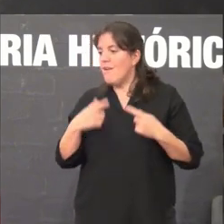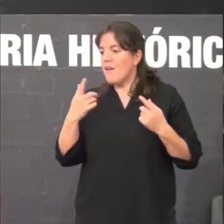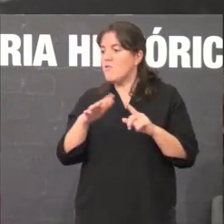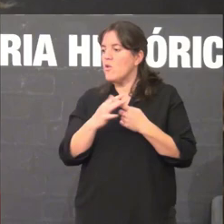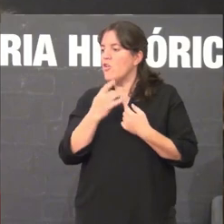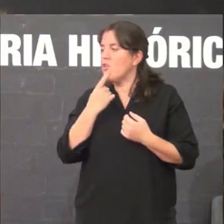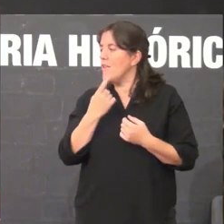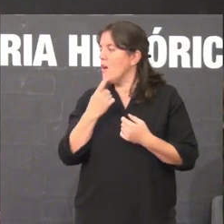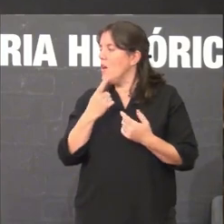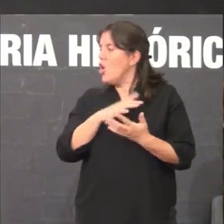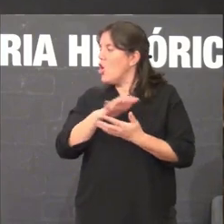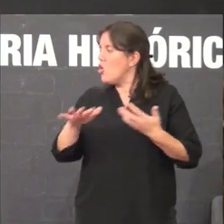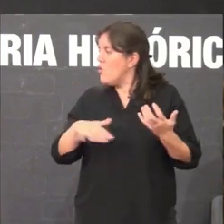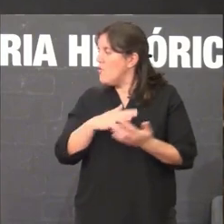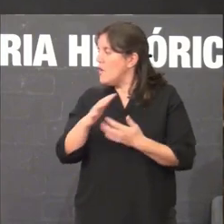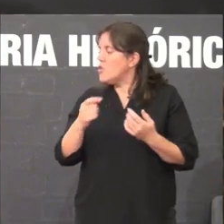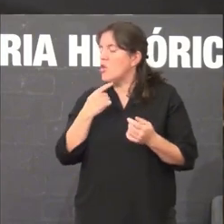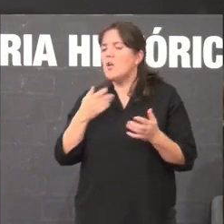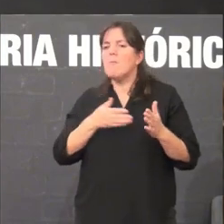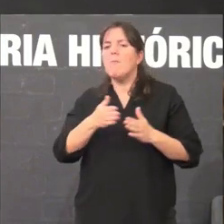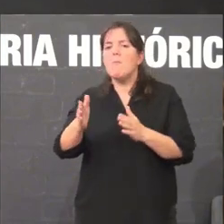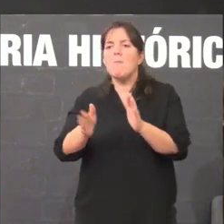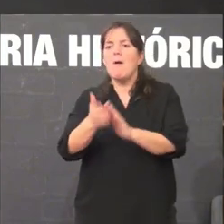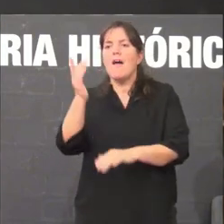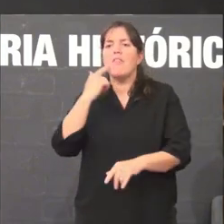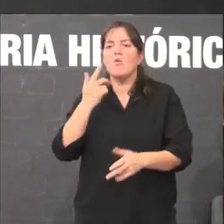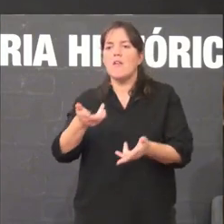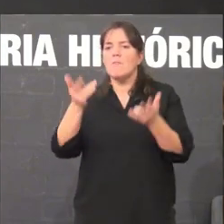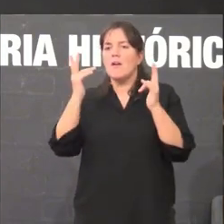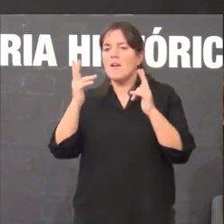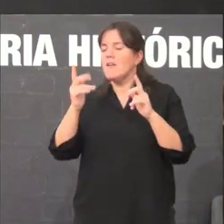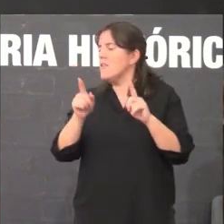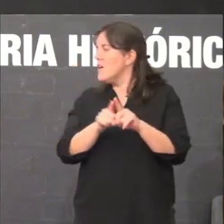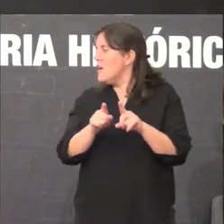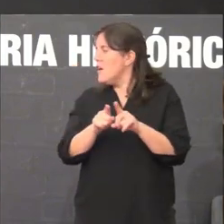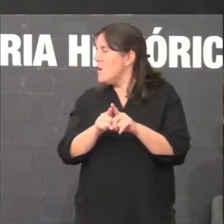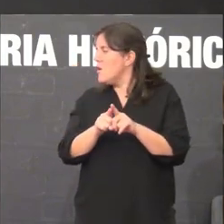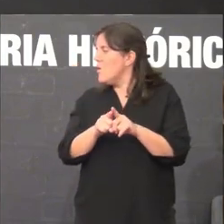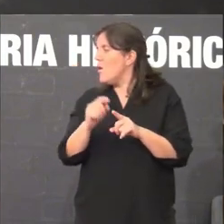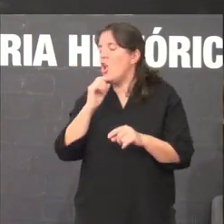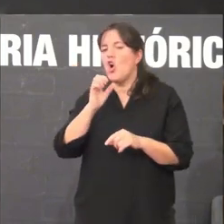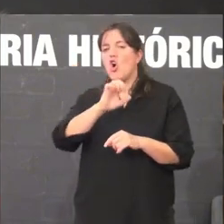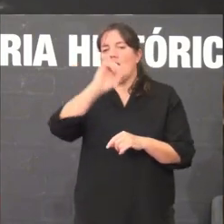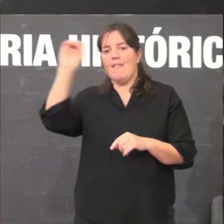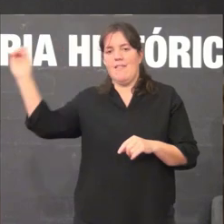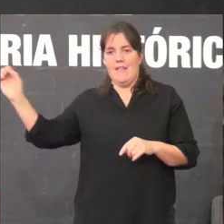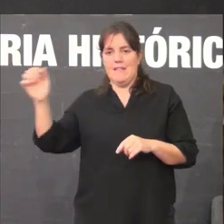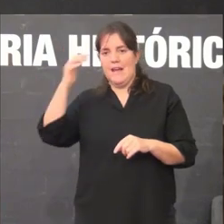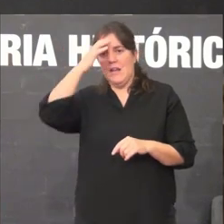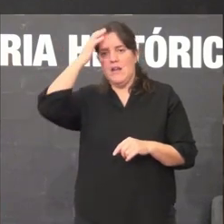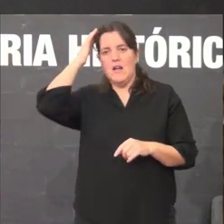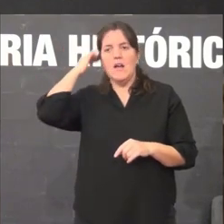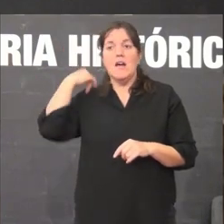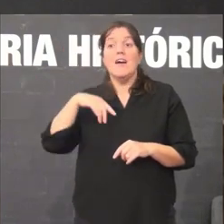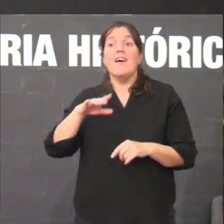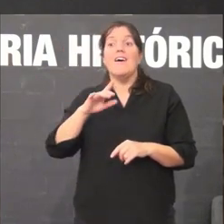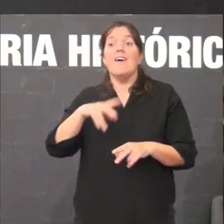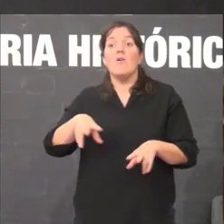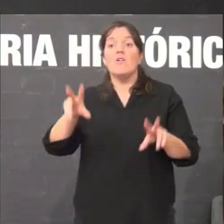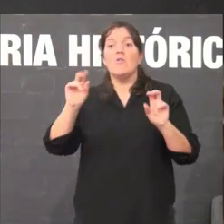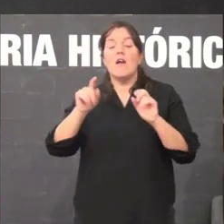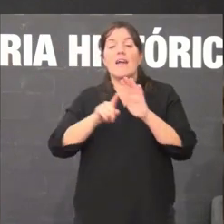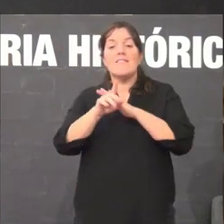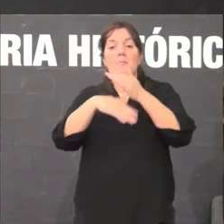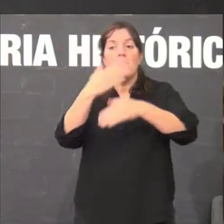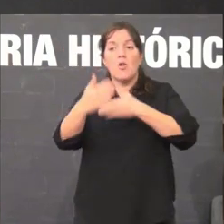conflitualidade, caminhou no sentido de uma democracia parlamentar ocidental. Depois do processo revolucionário, visto como